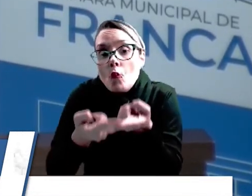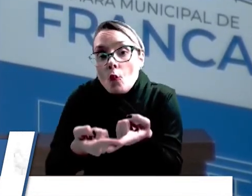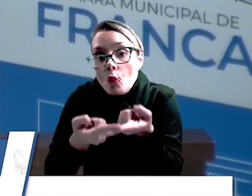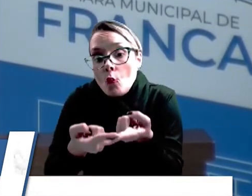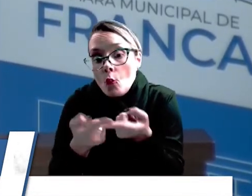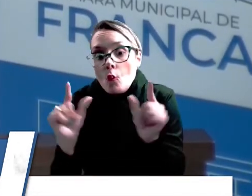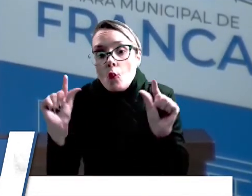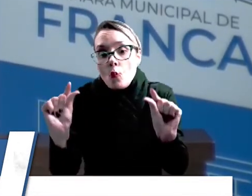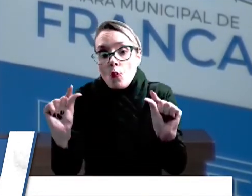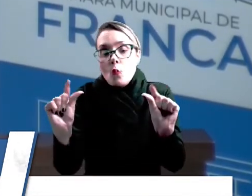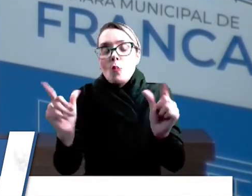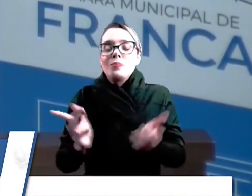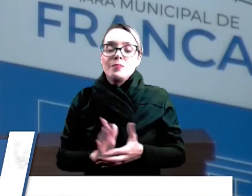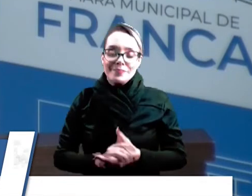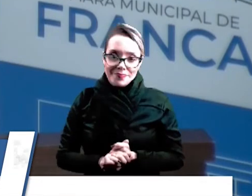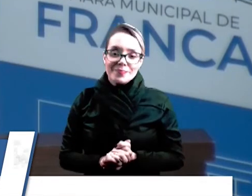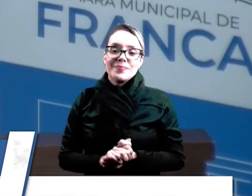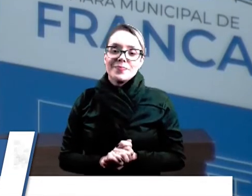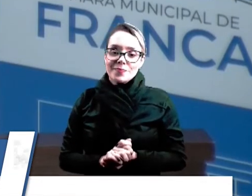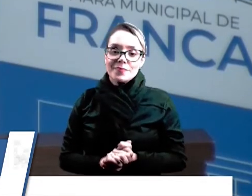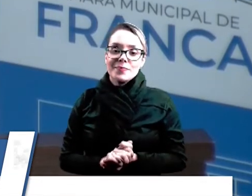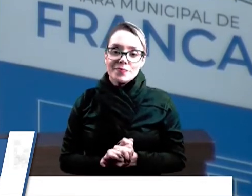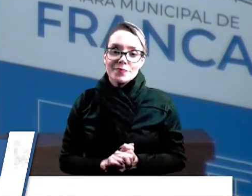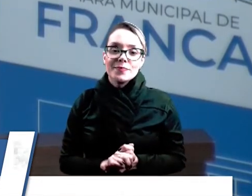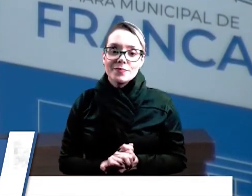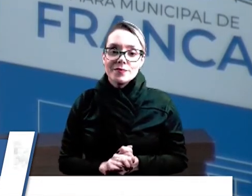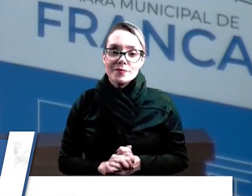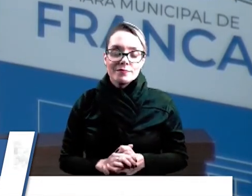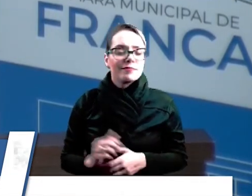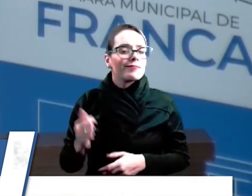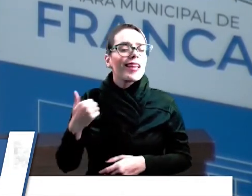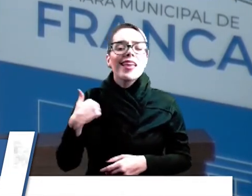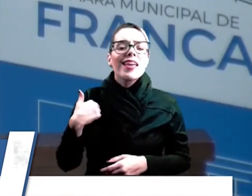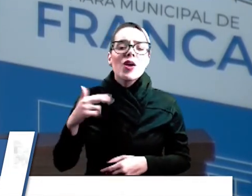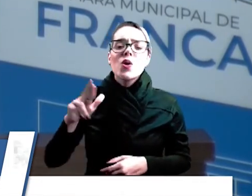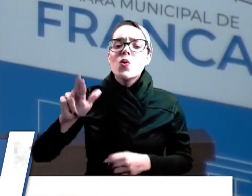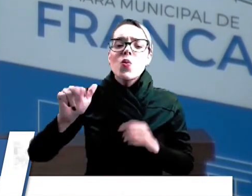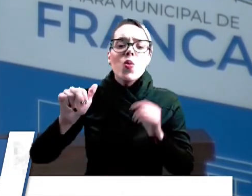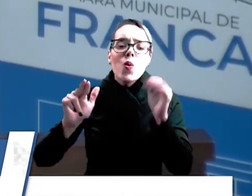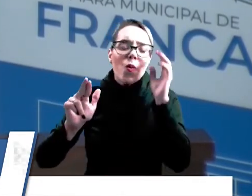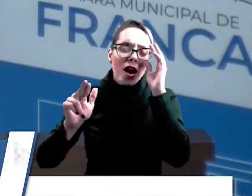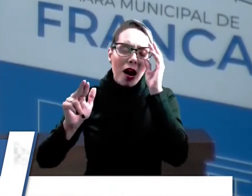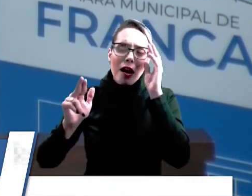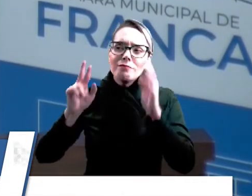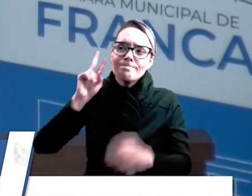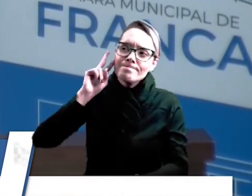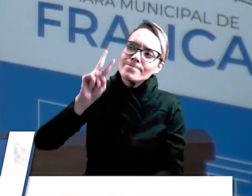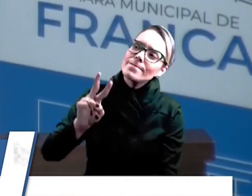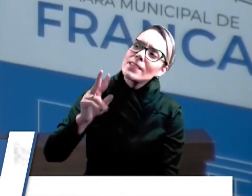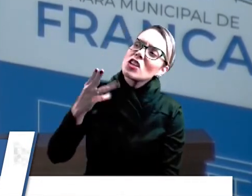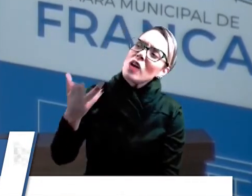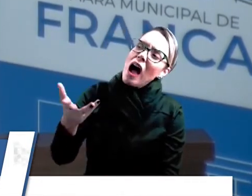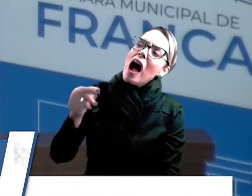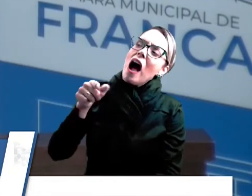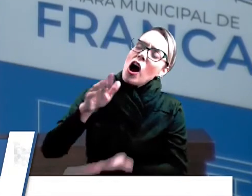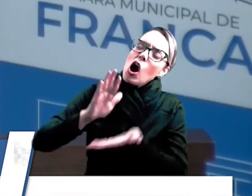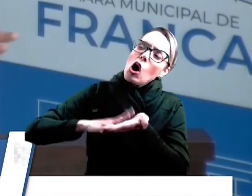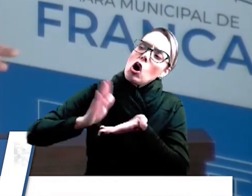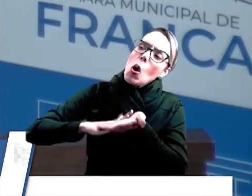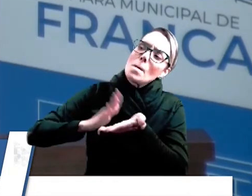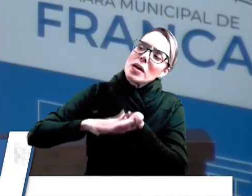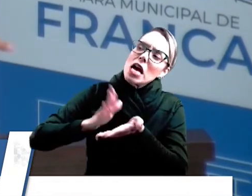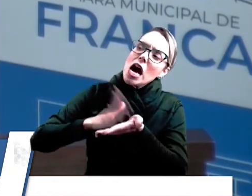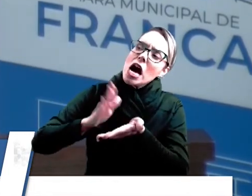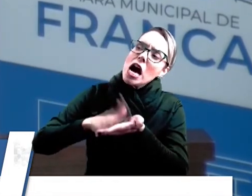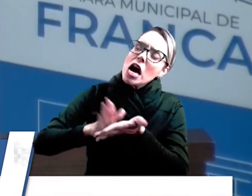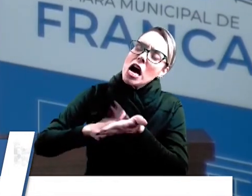nunca me extrapolo por ter esse tipo de cobrança. Eu acho que faz parte. Mas é lógico que a outra